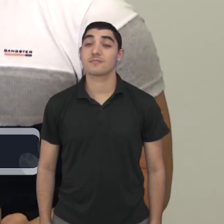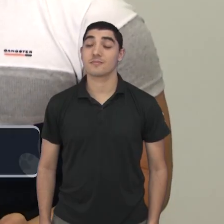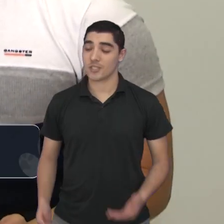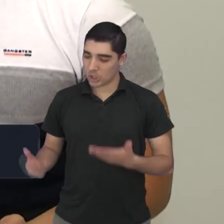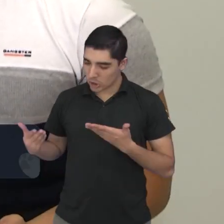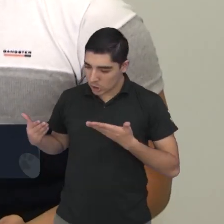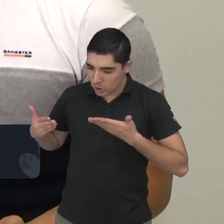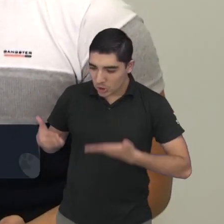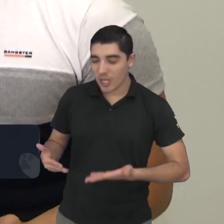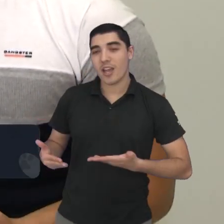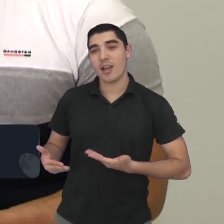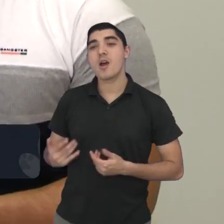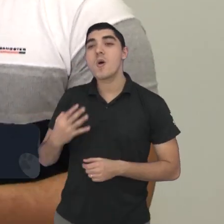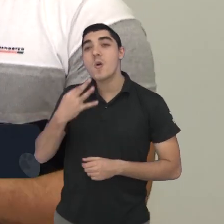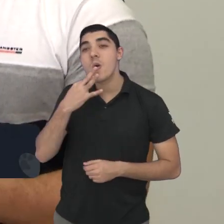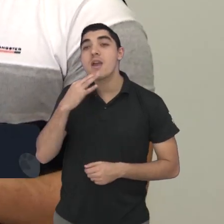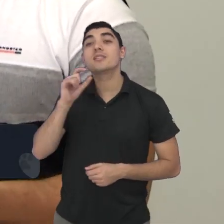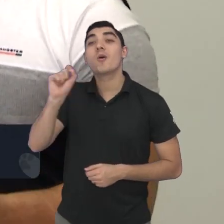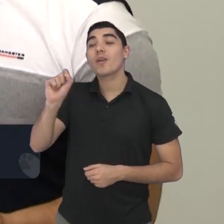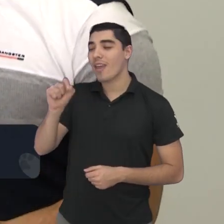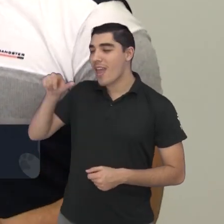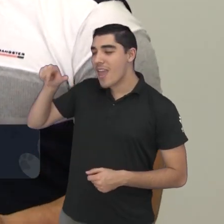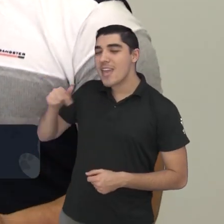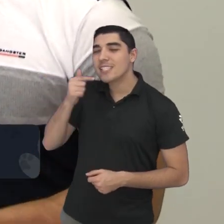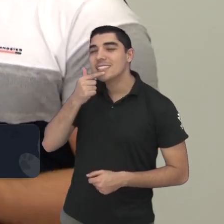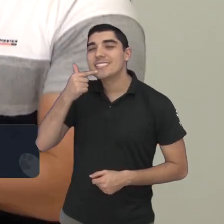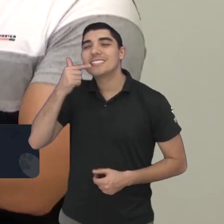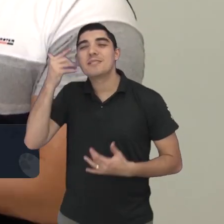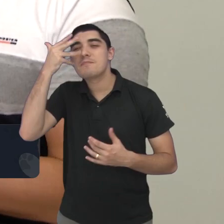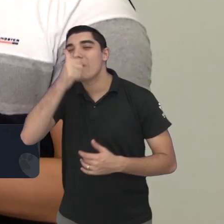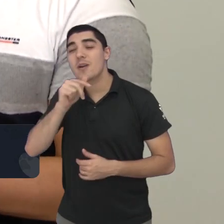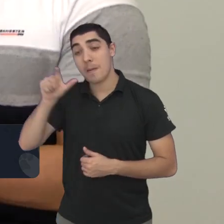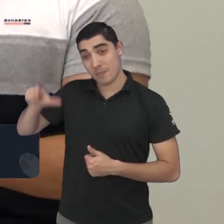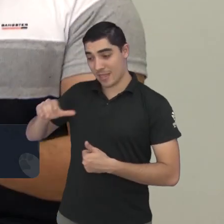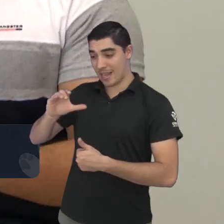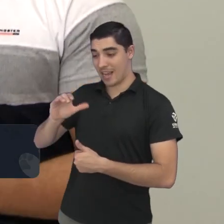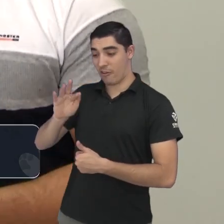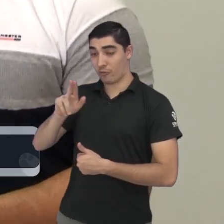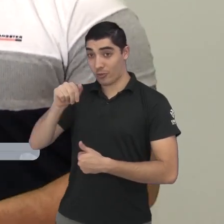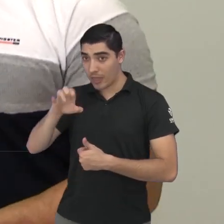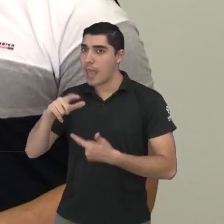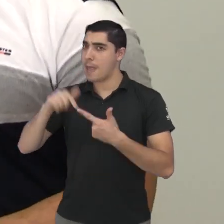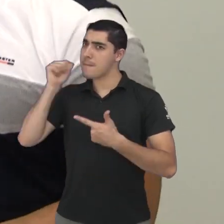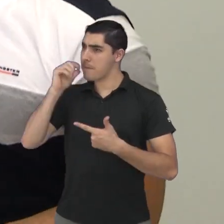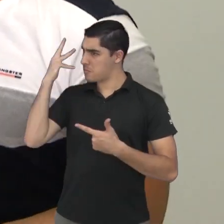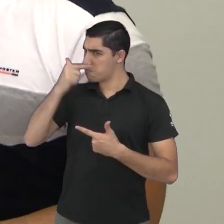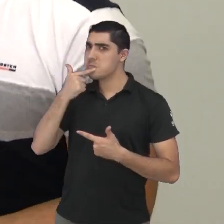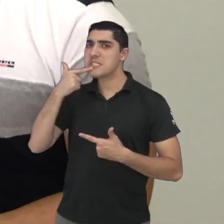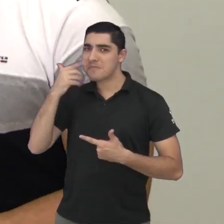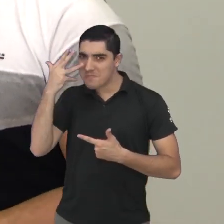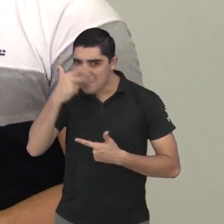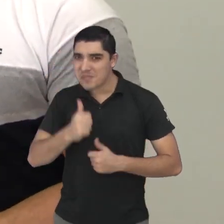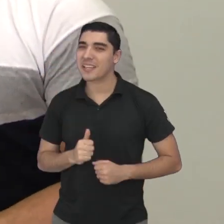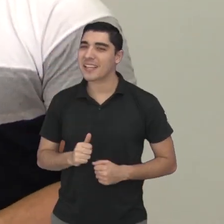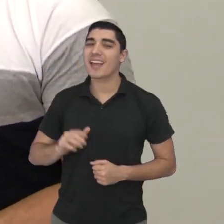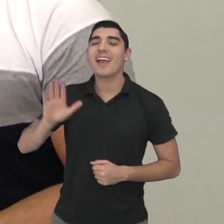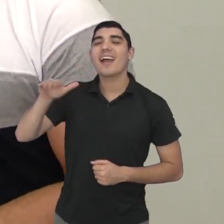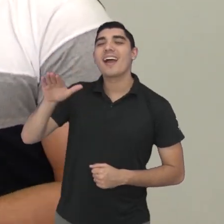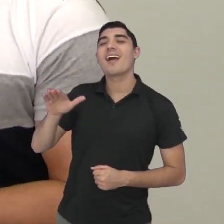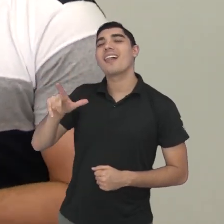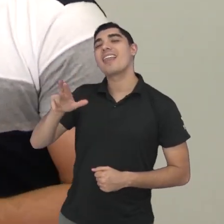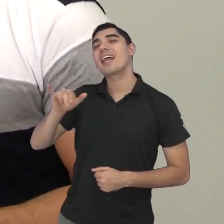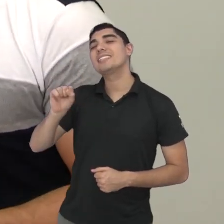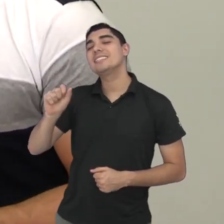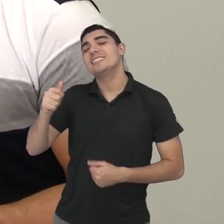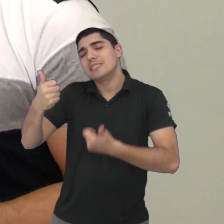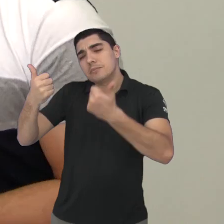Chegamos então para conhecer o dono desse sorriso maravilhoso, Cafuné, e a mamãe também, que também tem um sorriso bonito. Ô Lari, me fala uma coisa, como